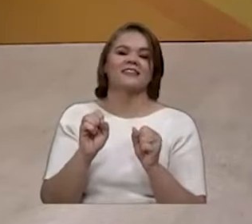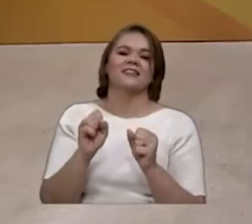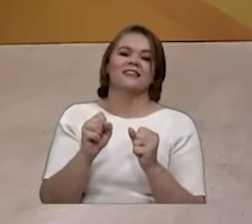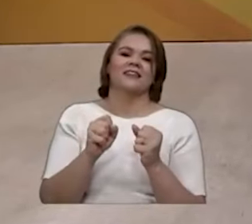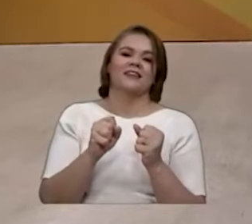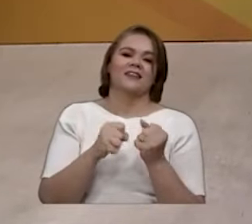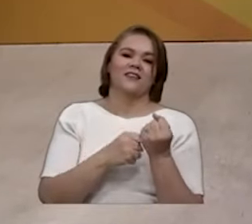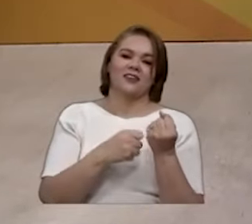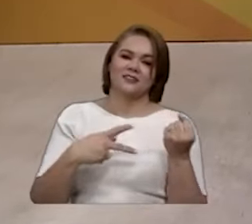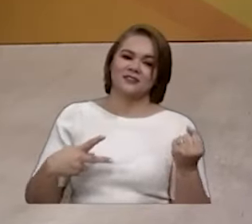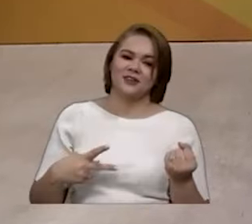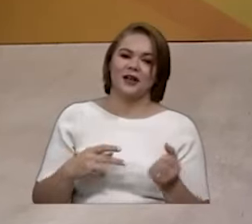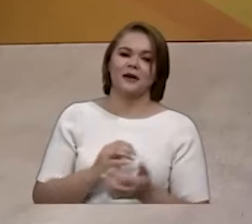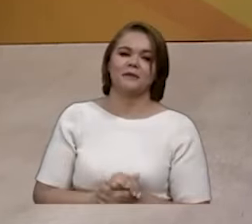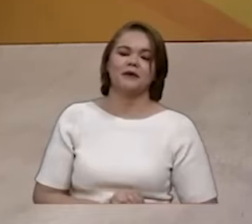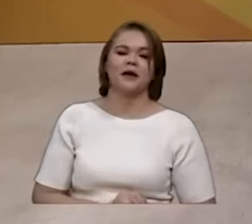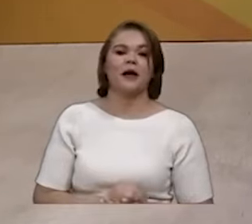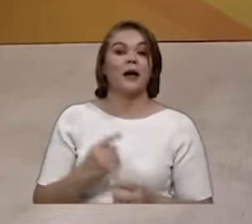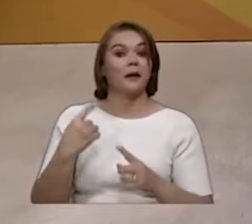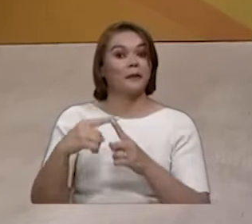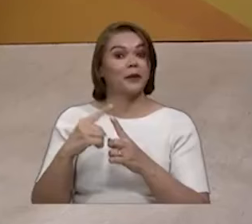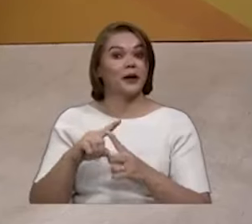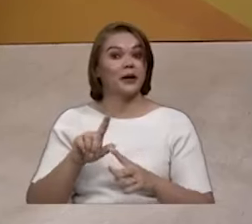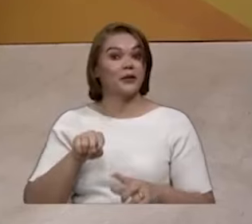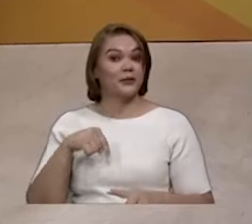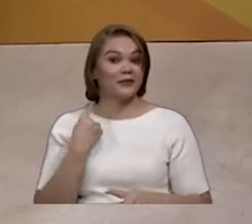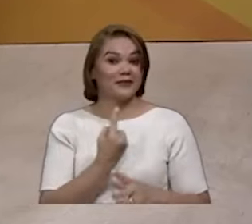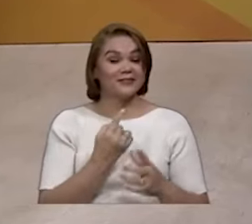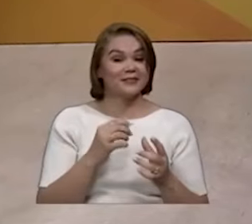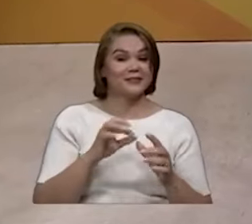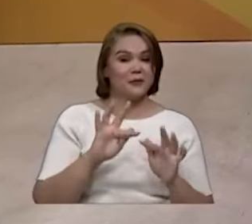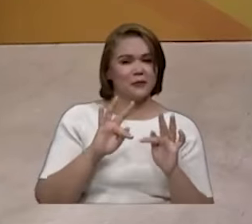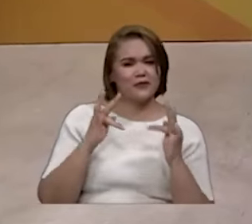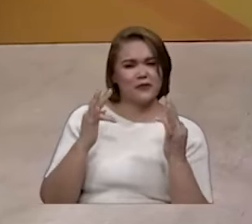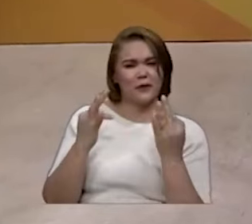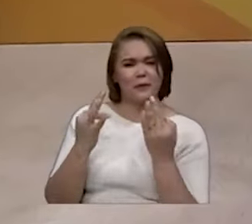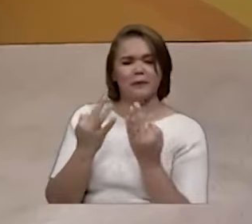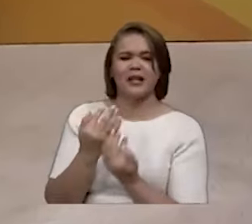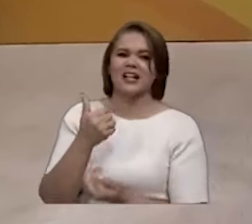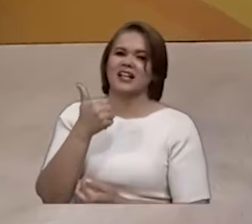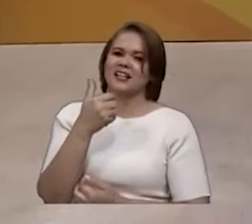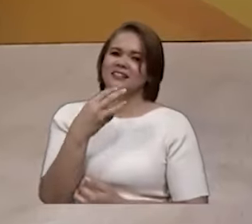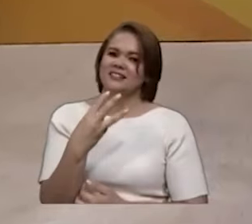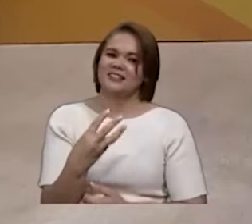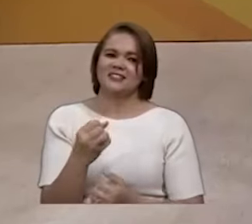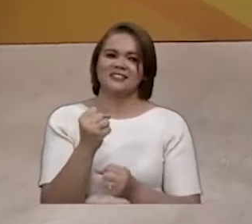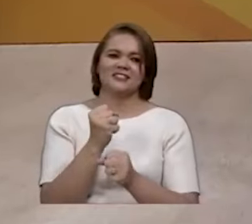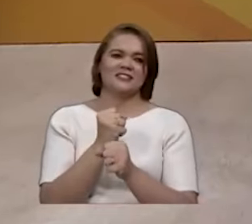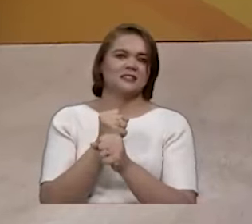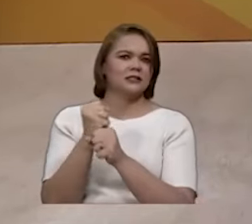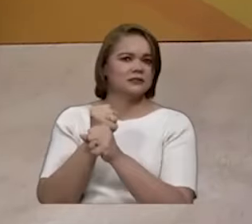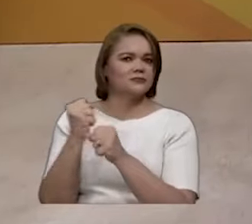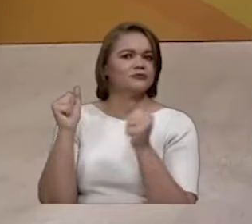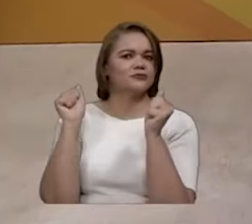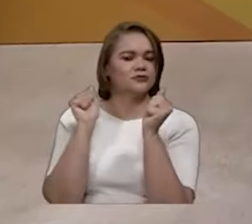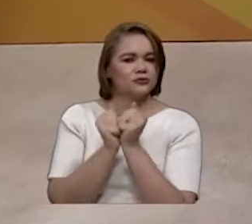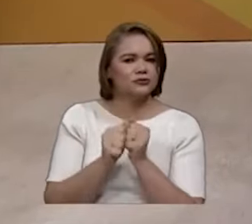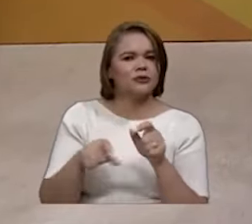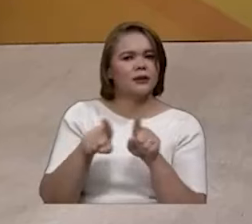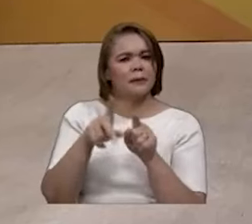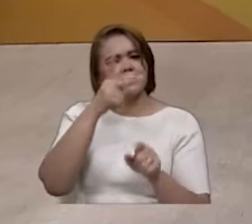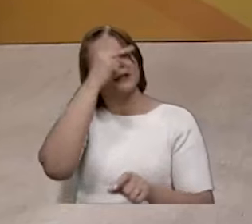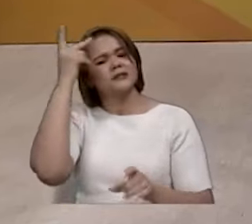esse clima todo aqui é porque nós somos uma grande família há 13 anos juntos e verdade, nossos imagina. Colaboradores e regionais também são